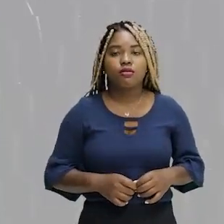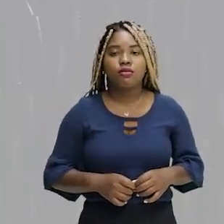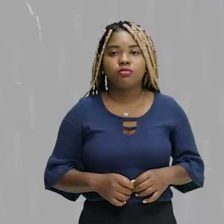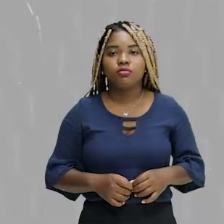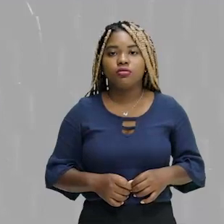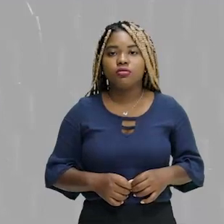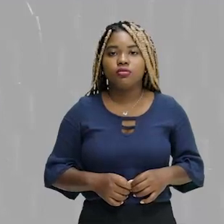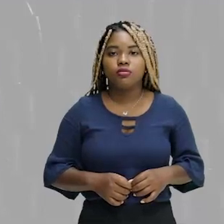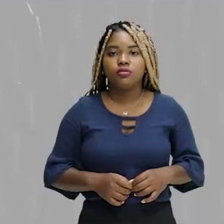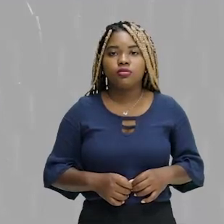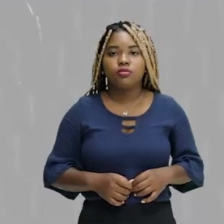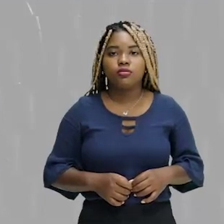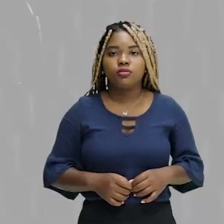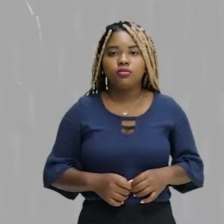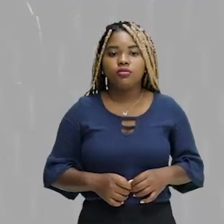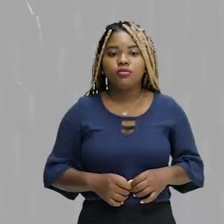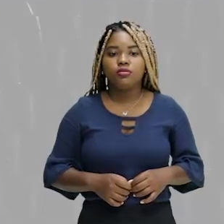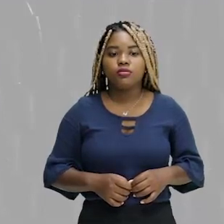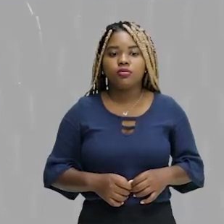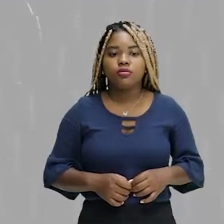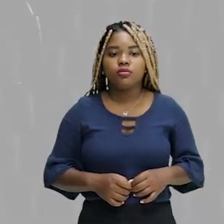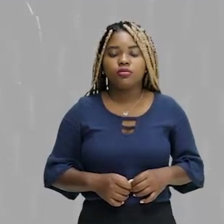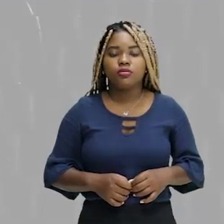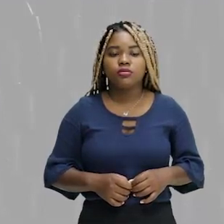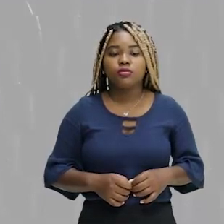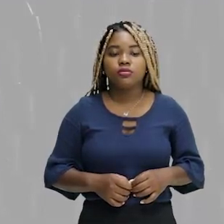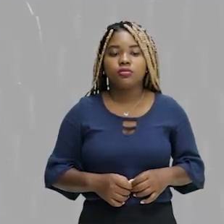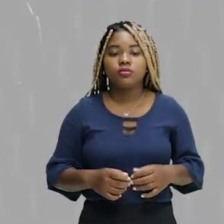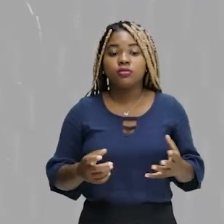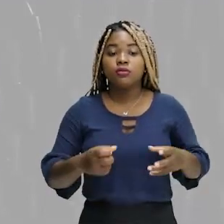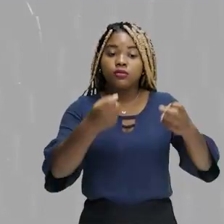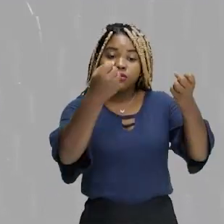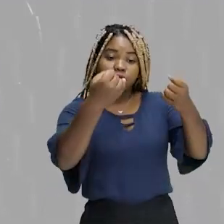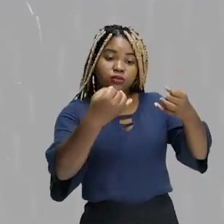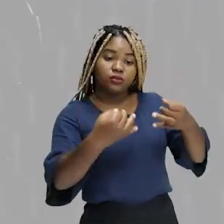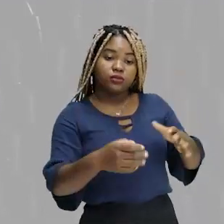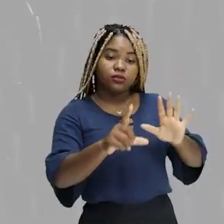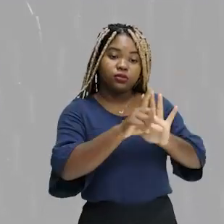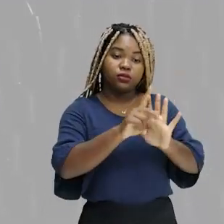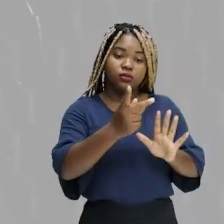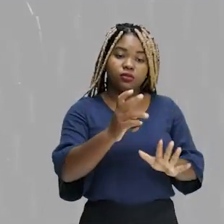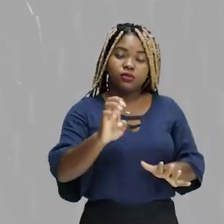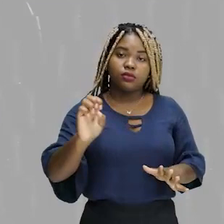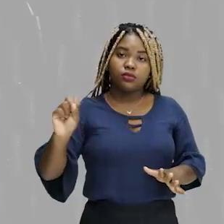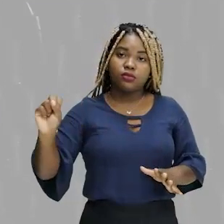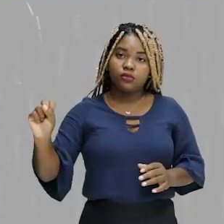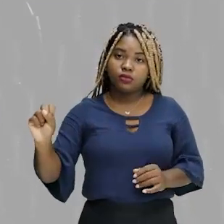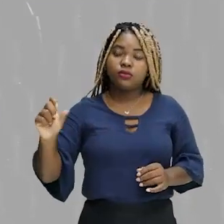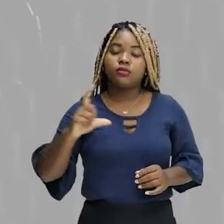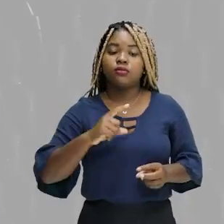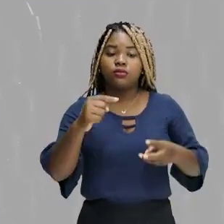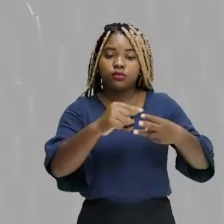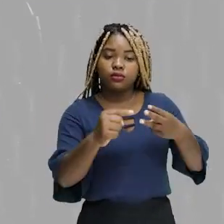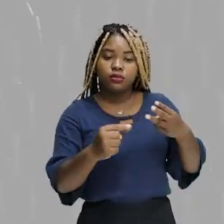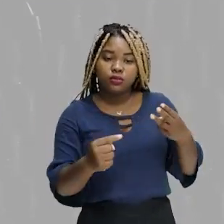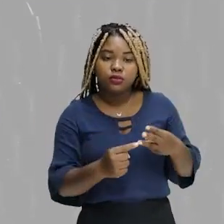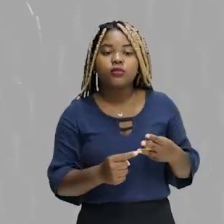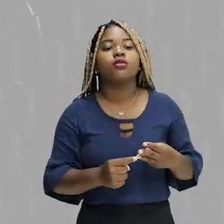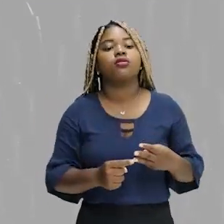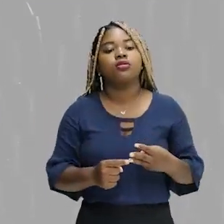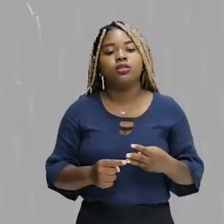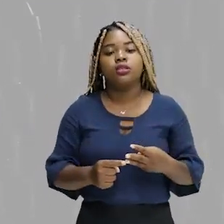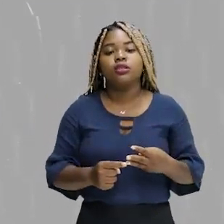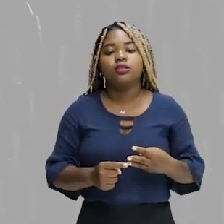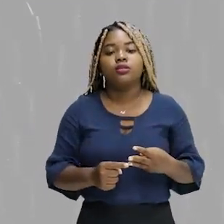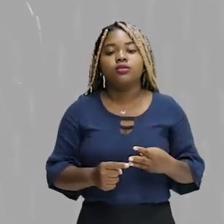Bom, por meio dessa explicação da lei de Hess, nós vamos ter 3 consequências que nós